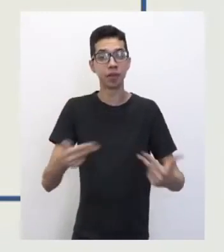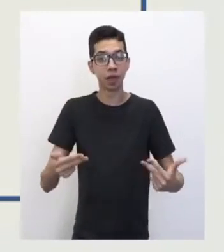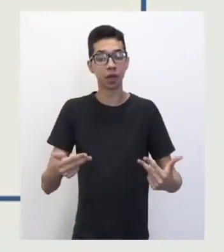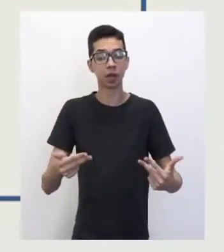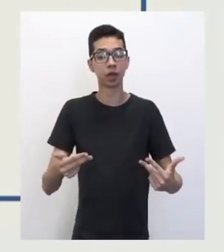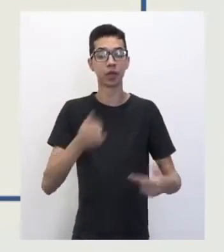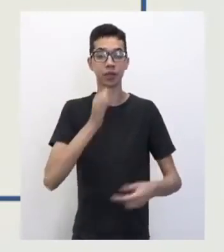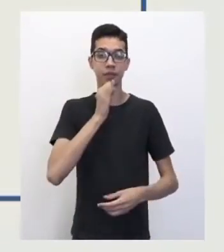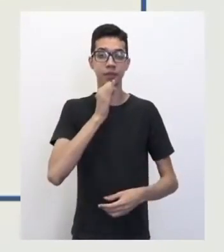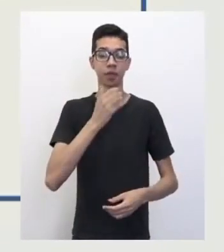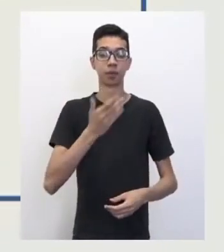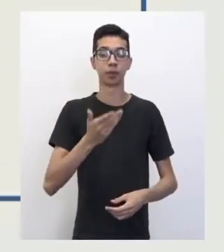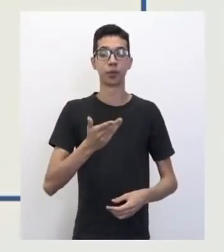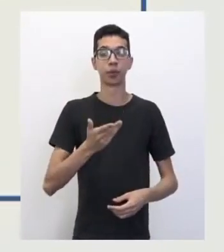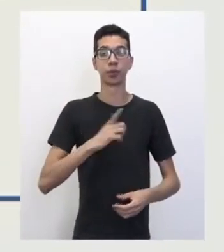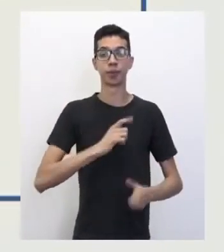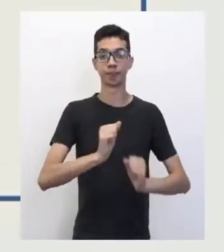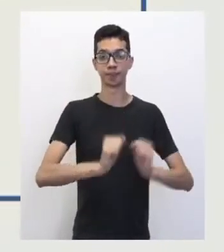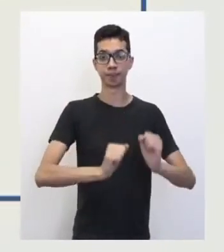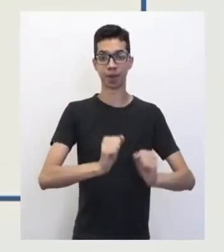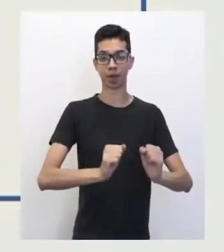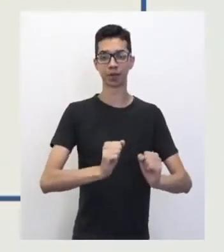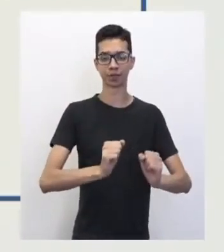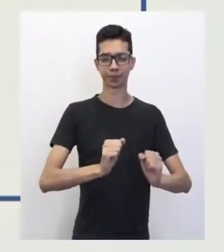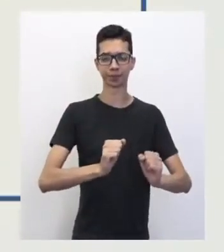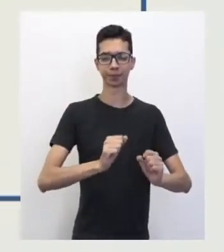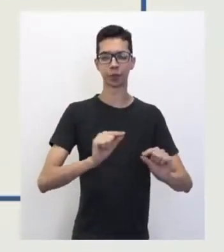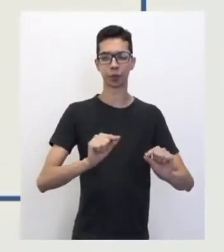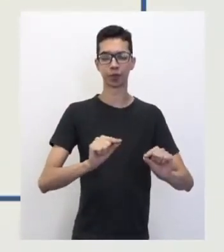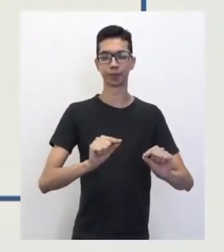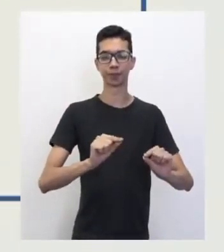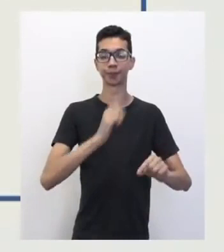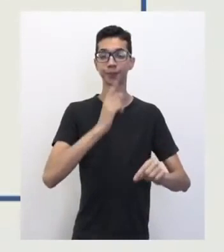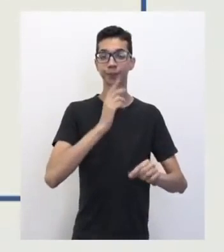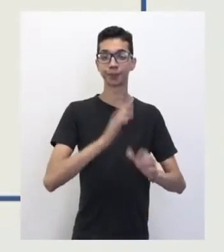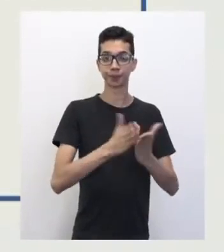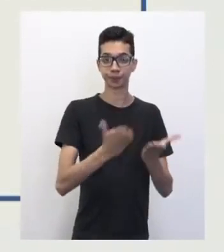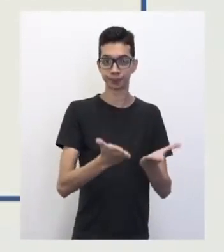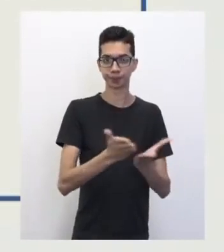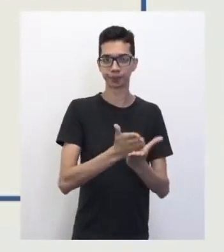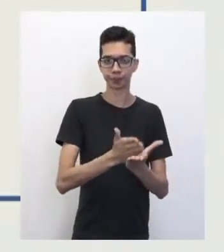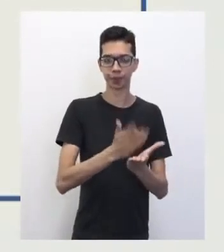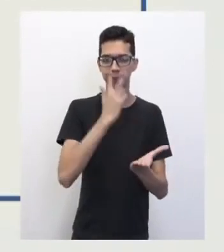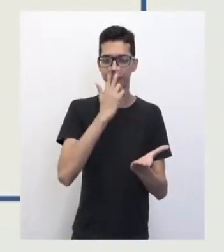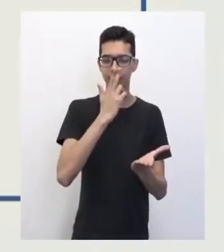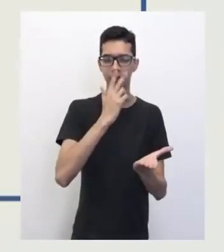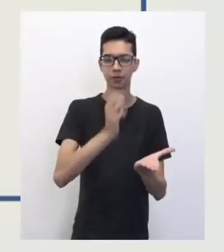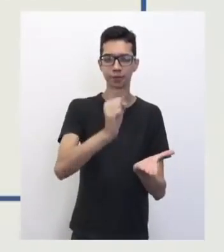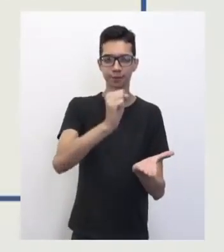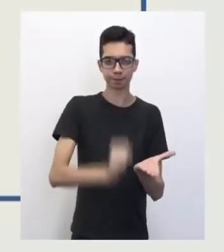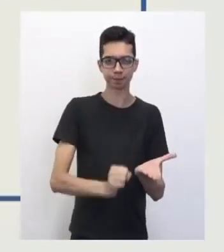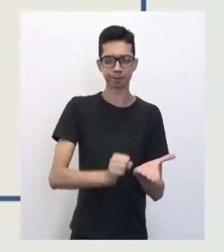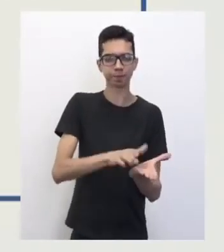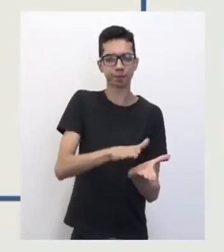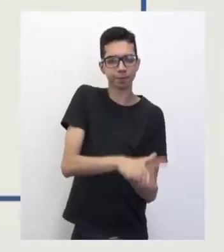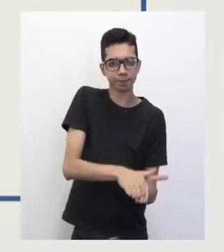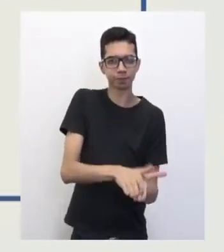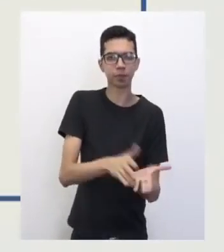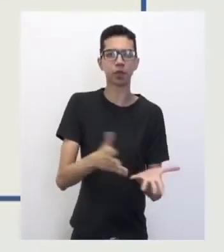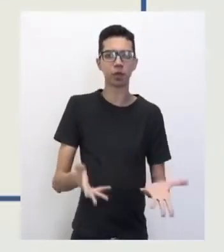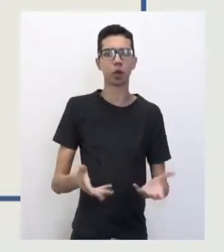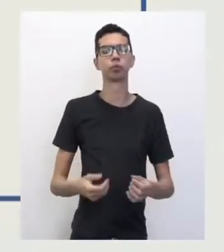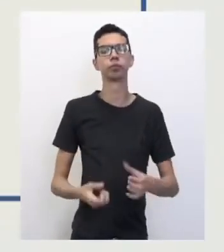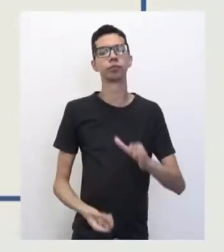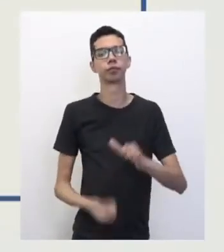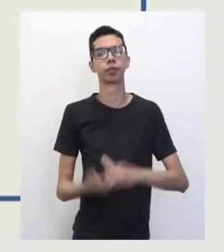só a importância dessa pessoa pra gente, né? Seguindo, ó, o primeiro livro feito